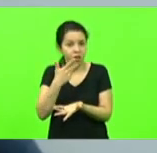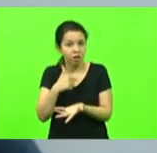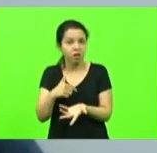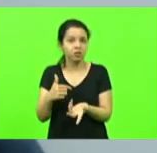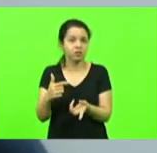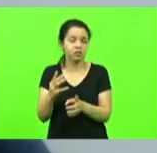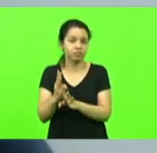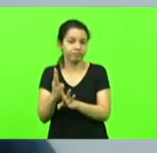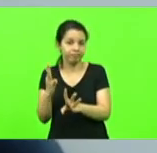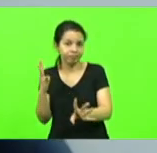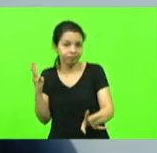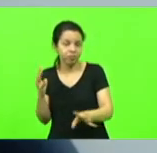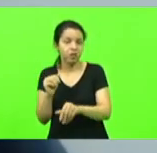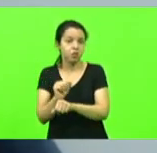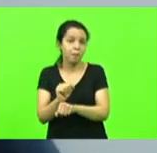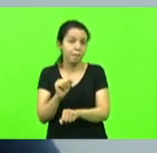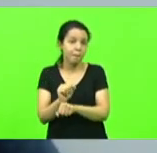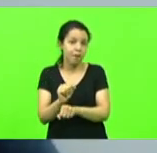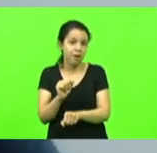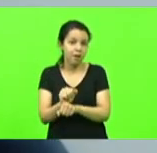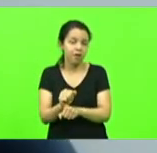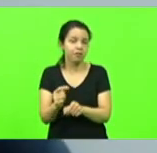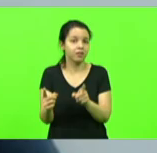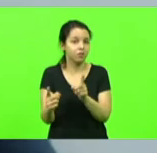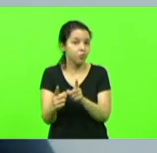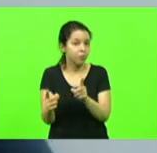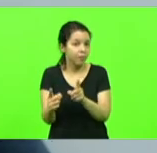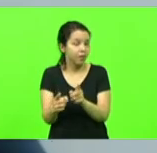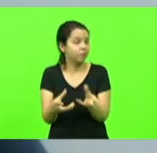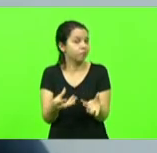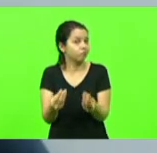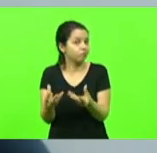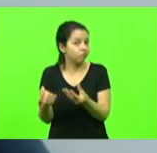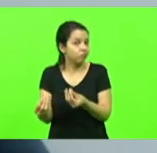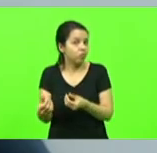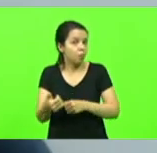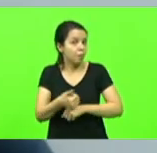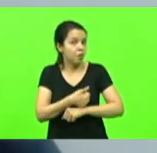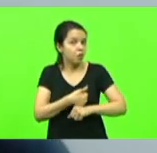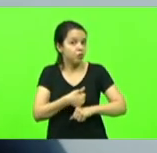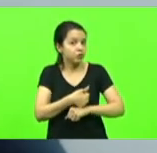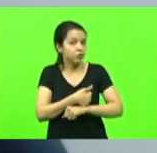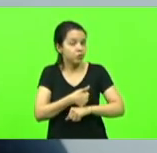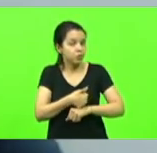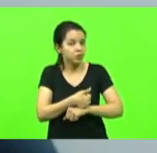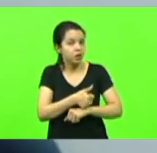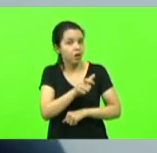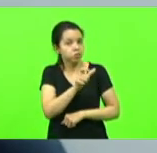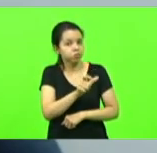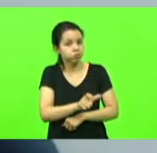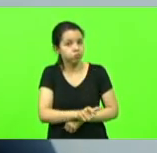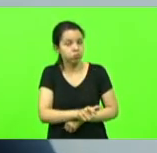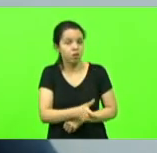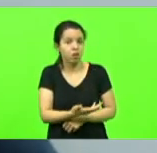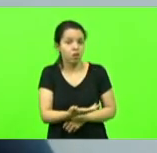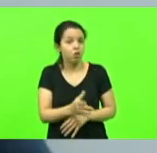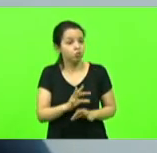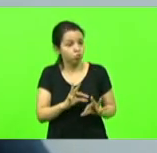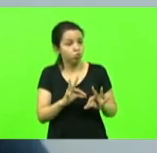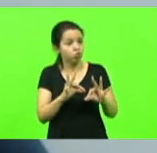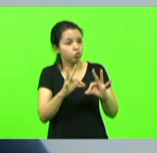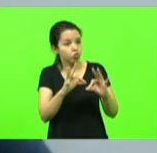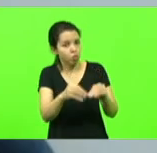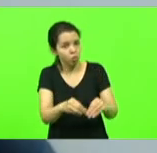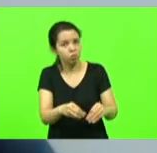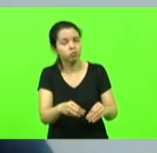né, e o profissional, digamos assim, todos são muito importantes dentro desse